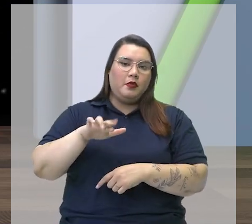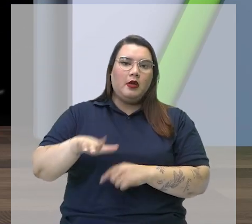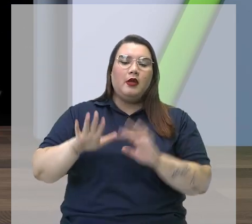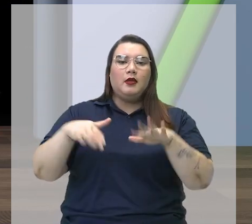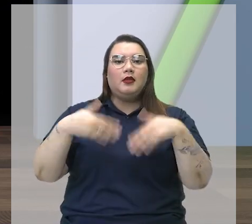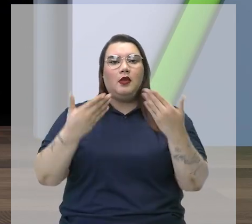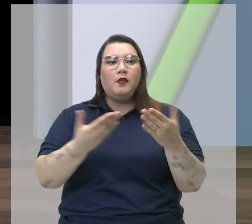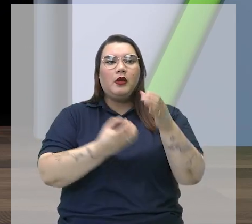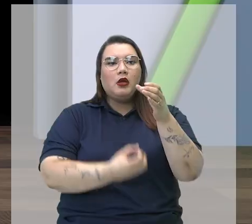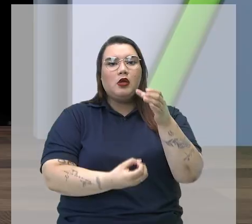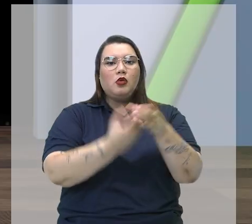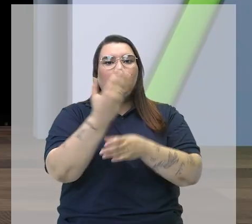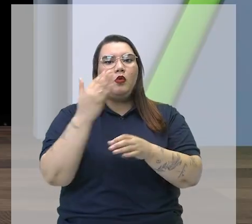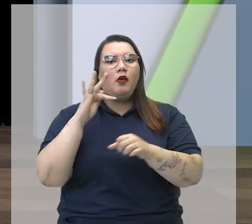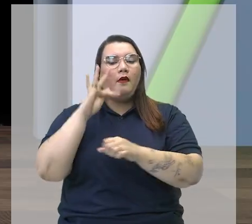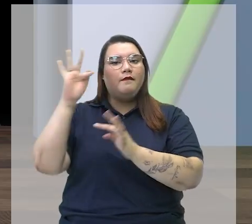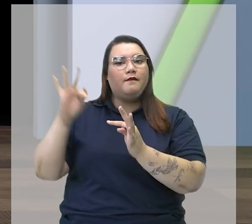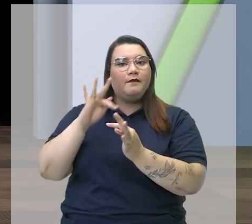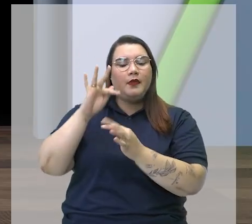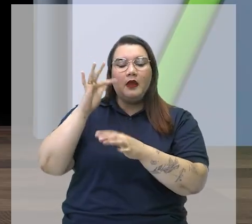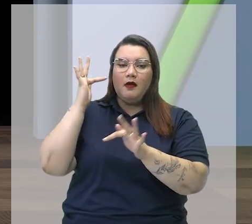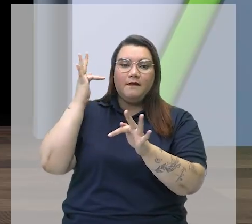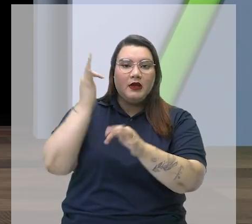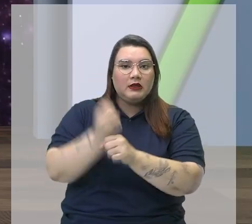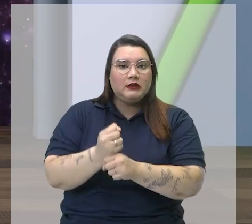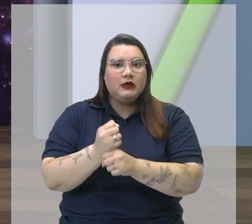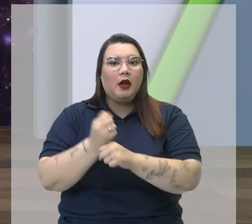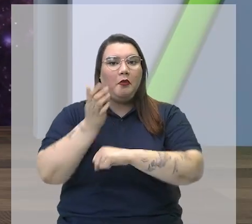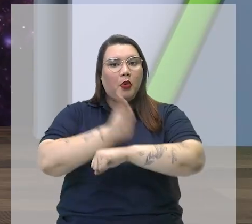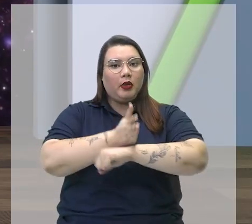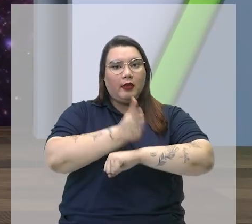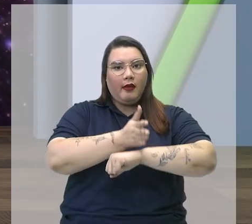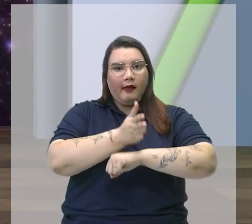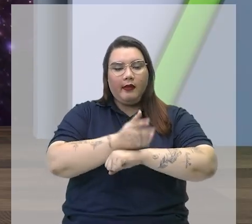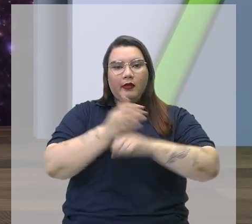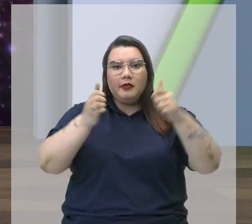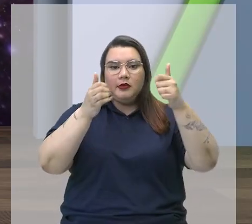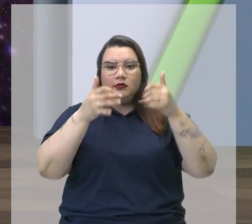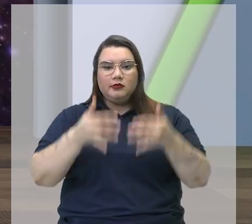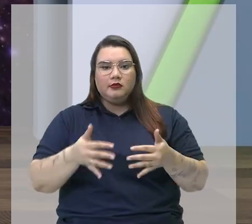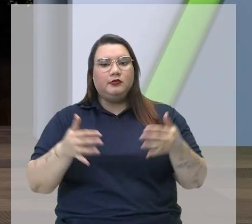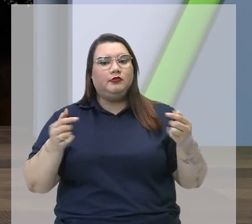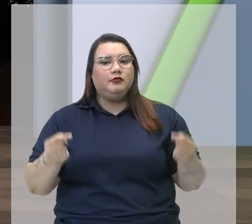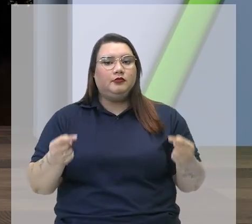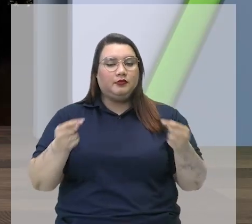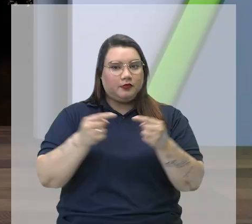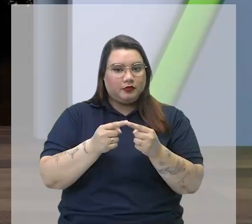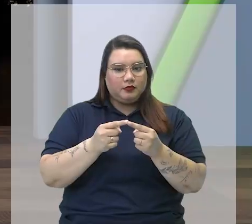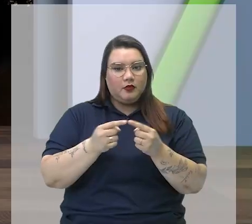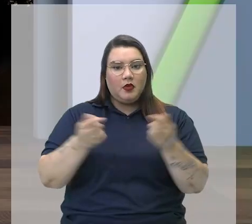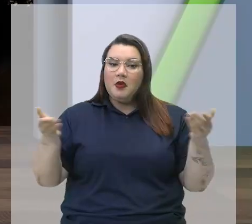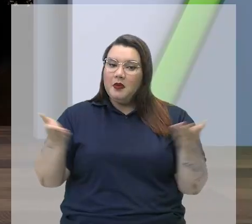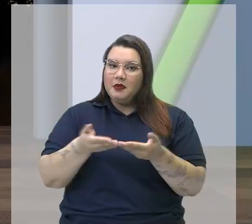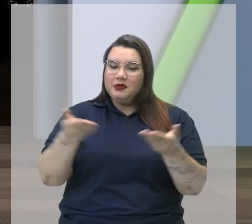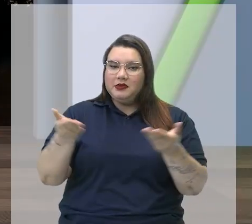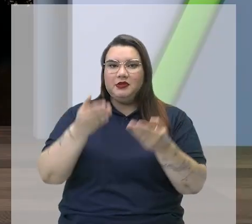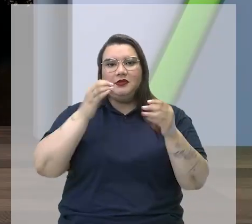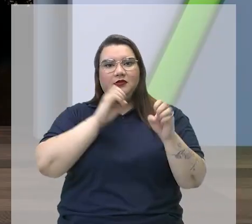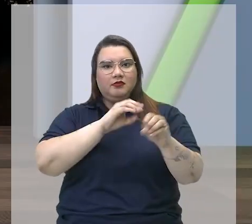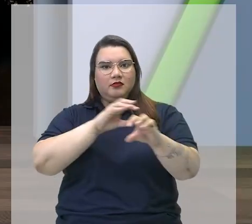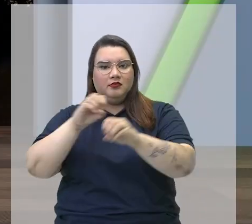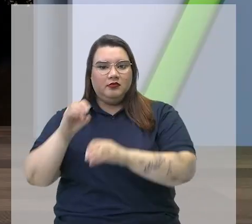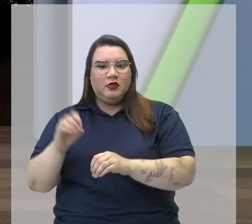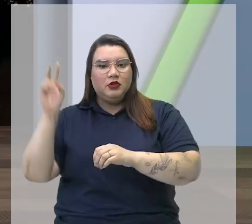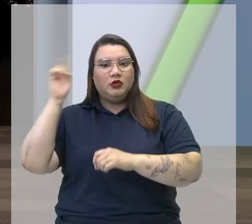e veio, então, a física moderna para explicar. E, com base nisso, hoje nós